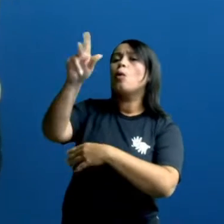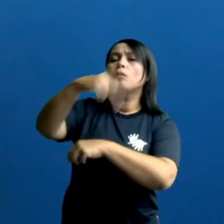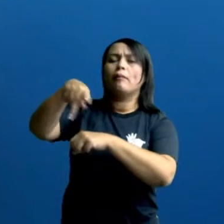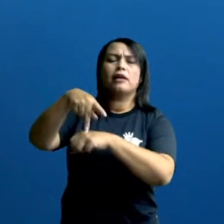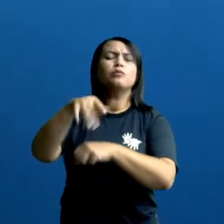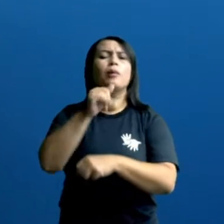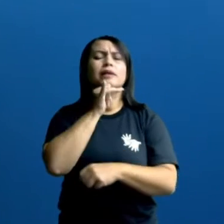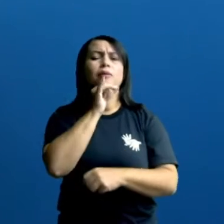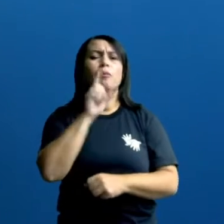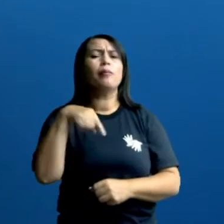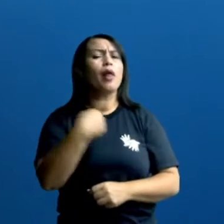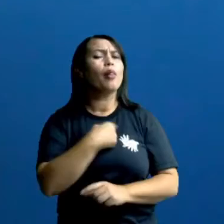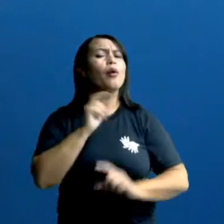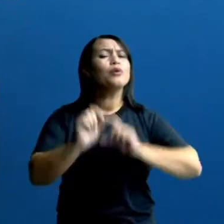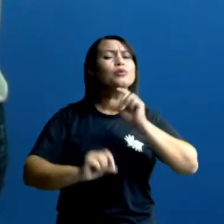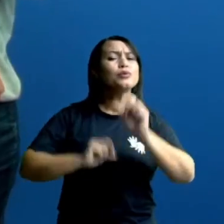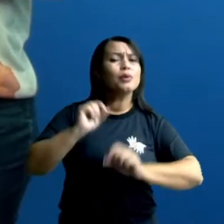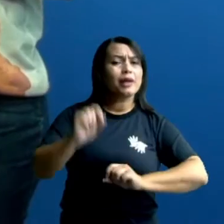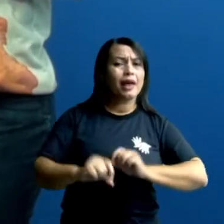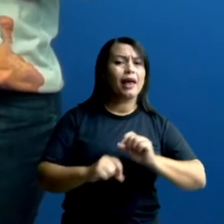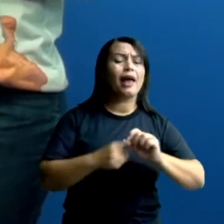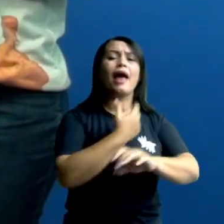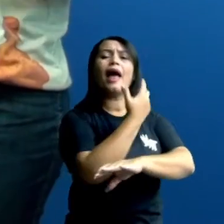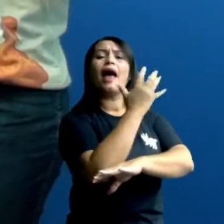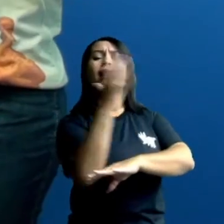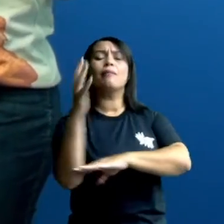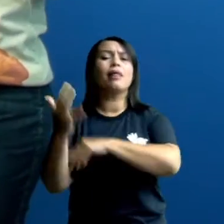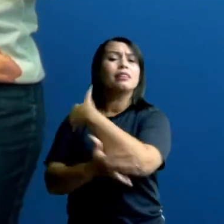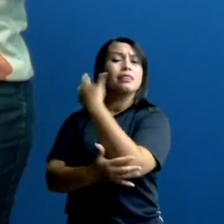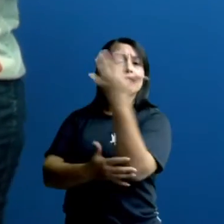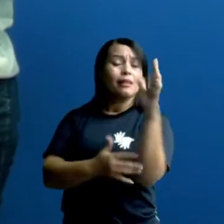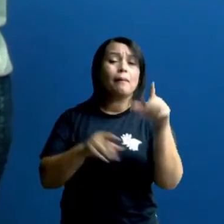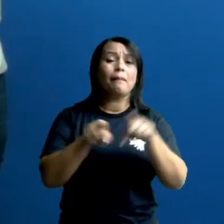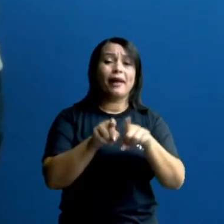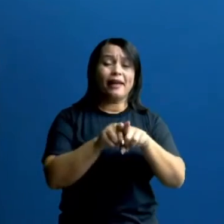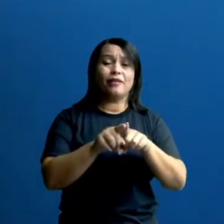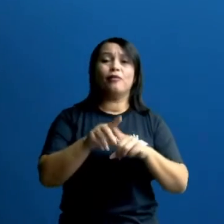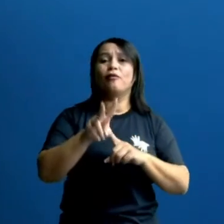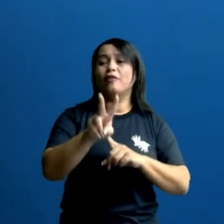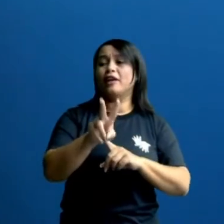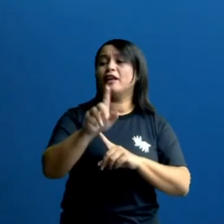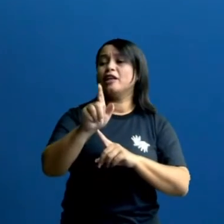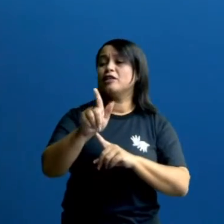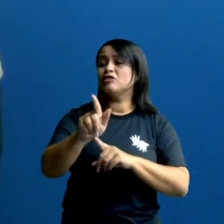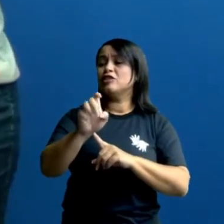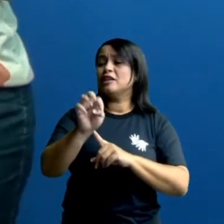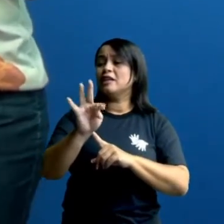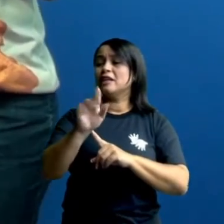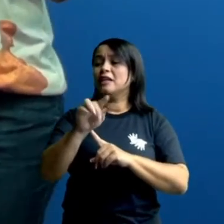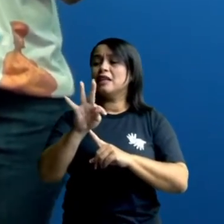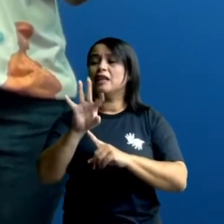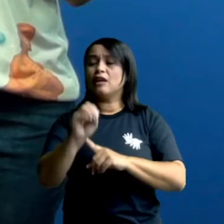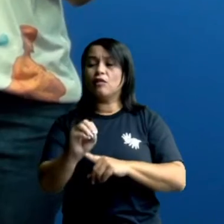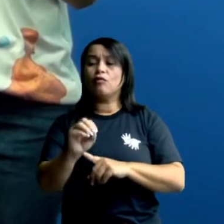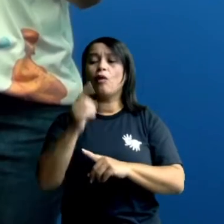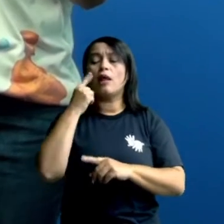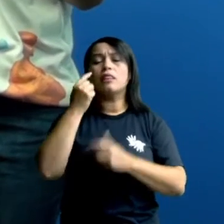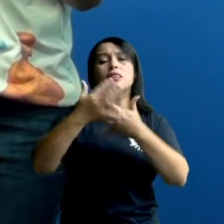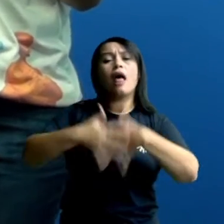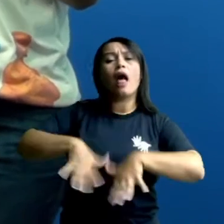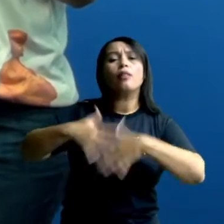esse crescimento vegetativo todas essas taxas, minha gente, que a gente vê aqui, a gente vai, só para lembrar vocês, a gente vai